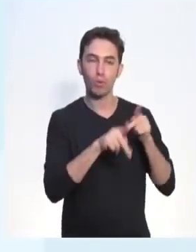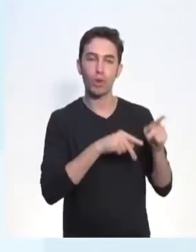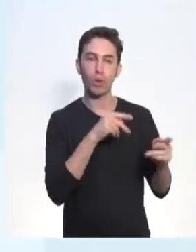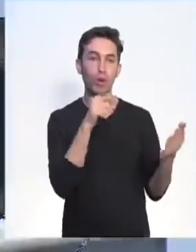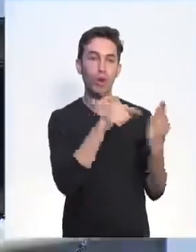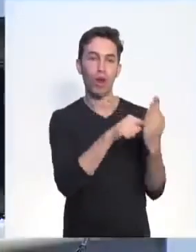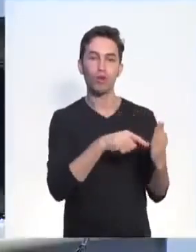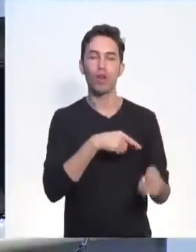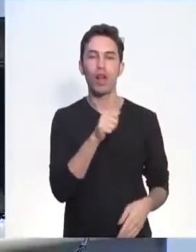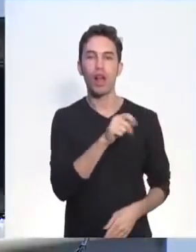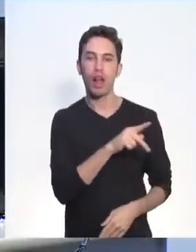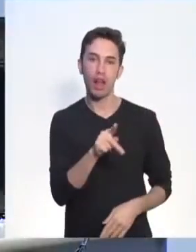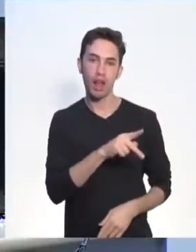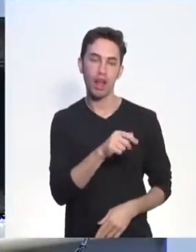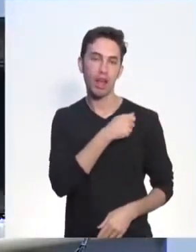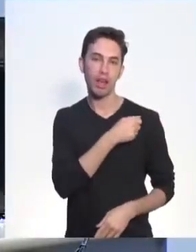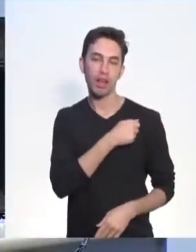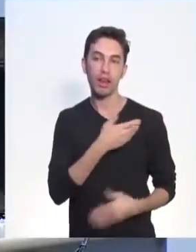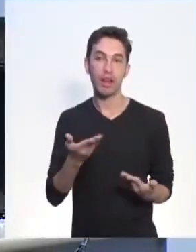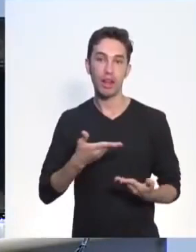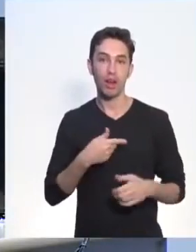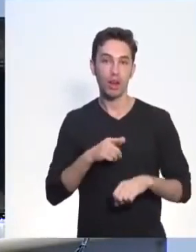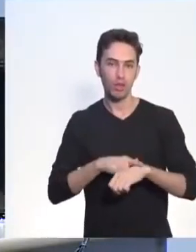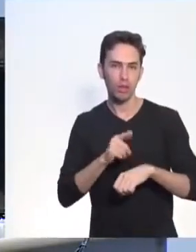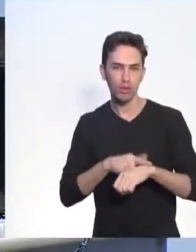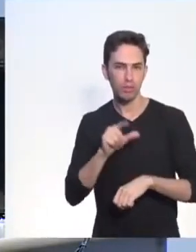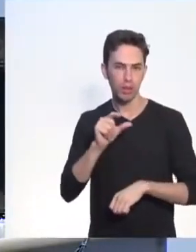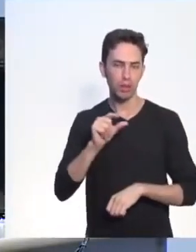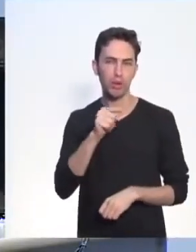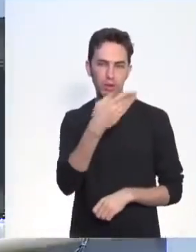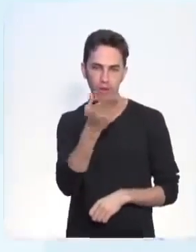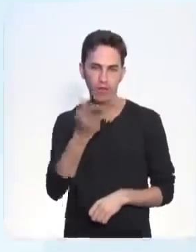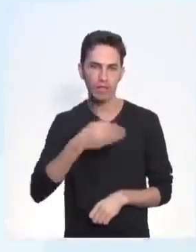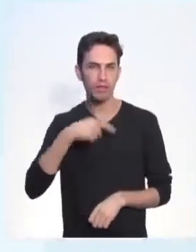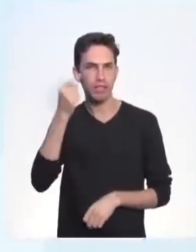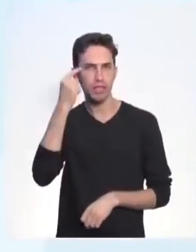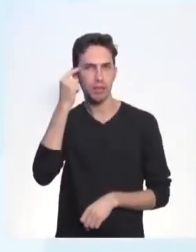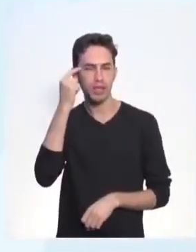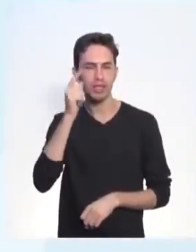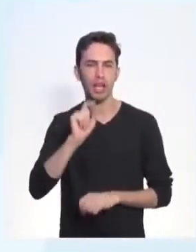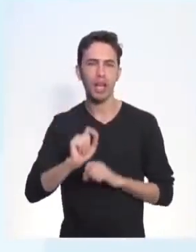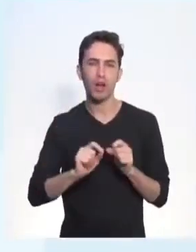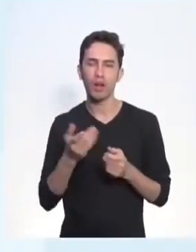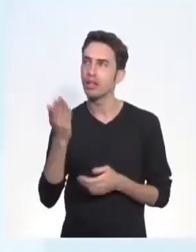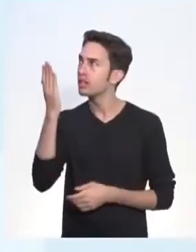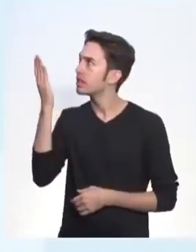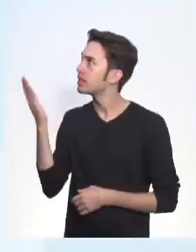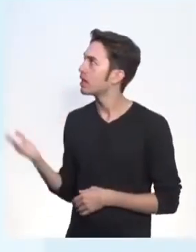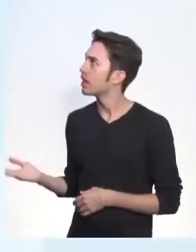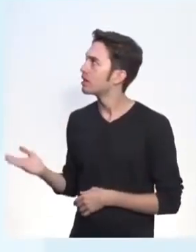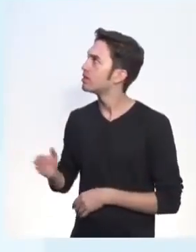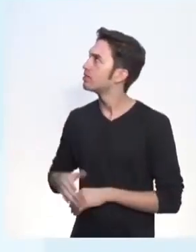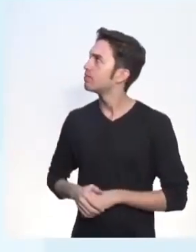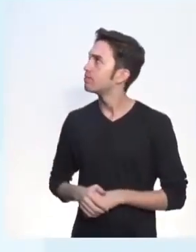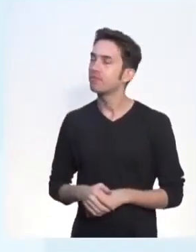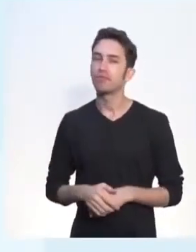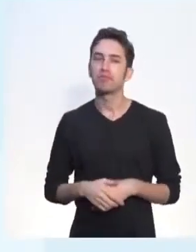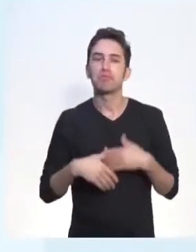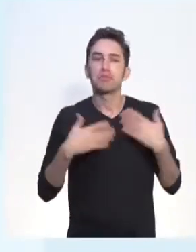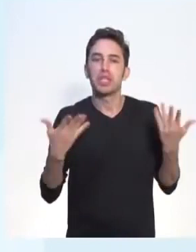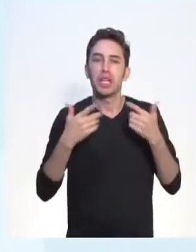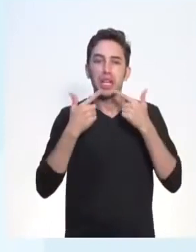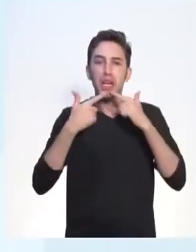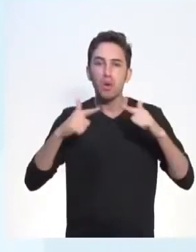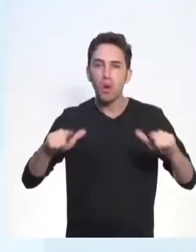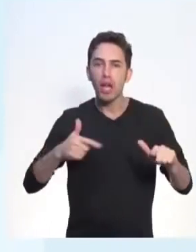vocês. Próximo slide, por favor. E vocês vão pensar essas três agora, essas três questões. Que linguagem,